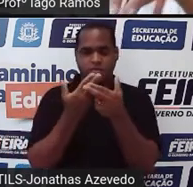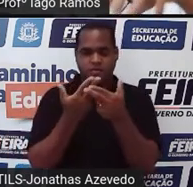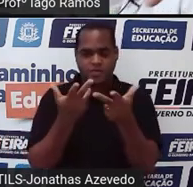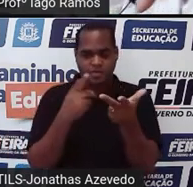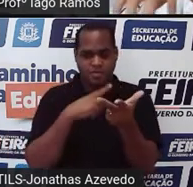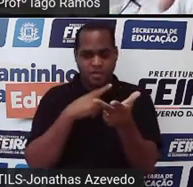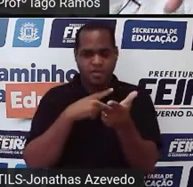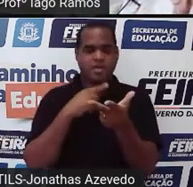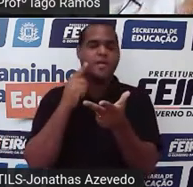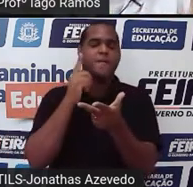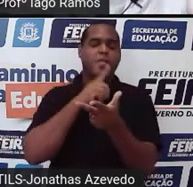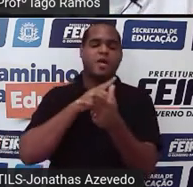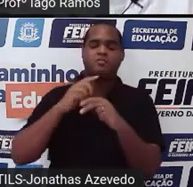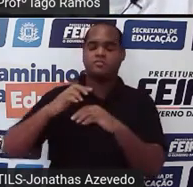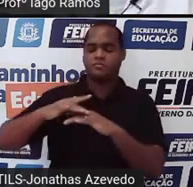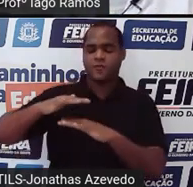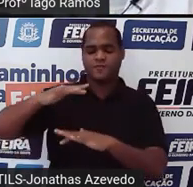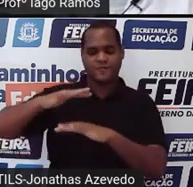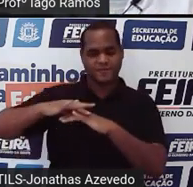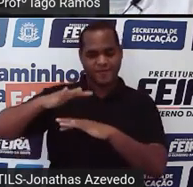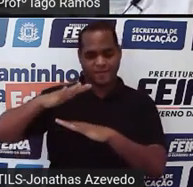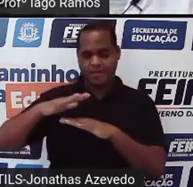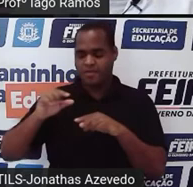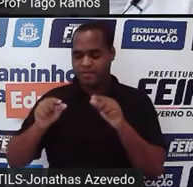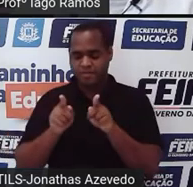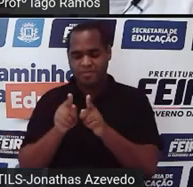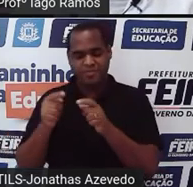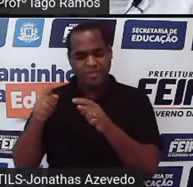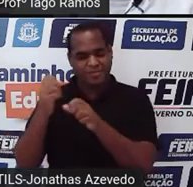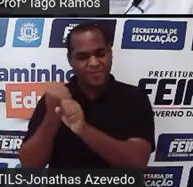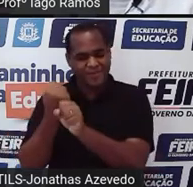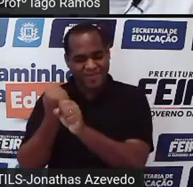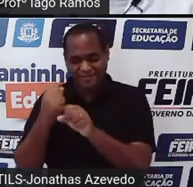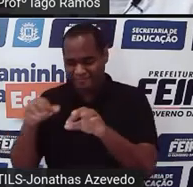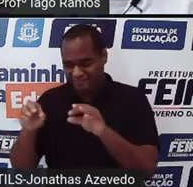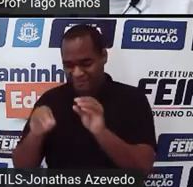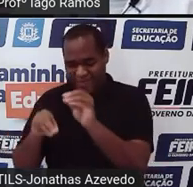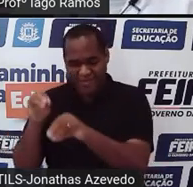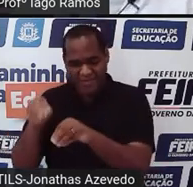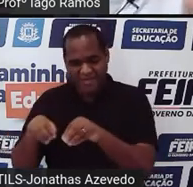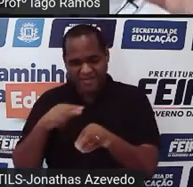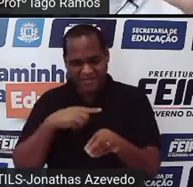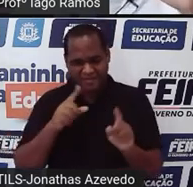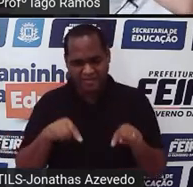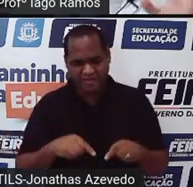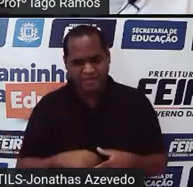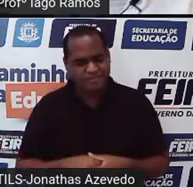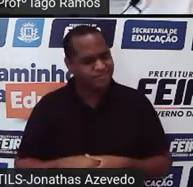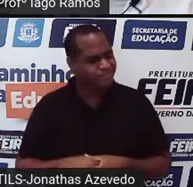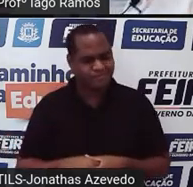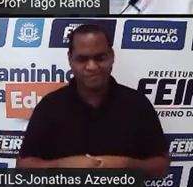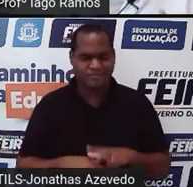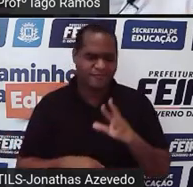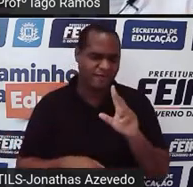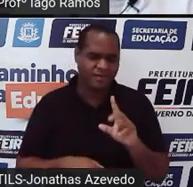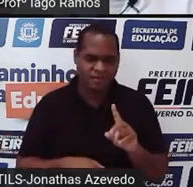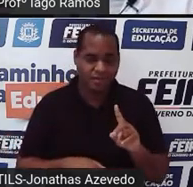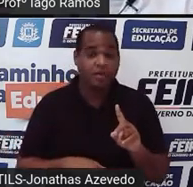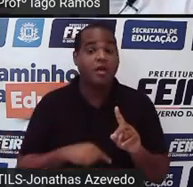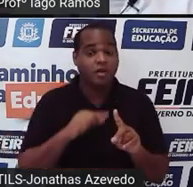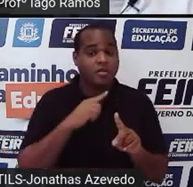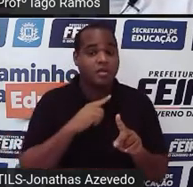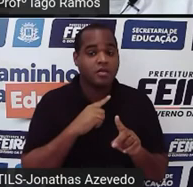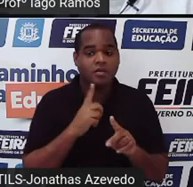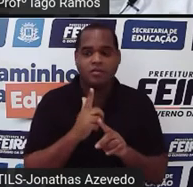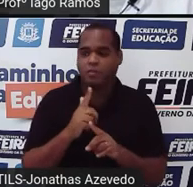tar preenchendo dentro da caixa de sapato e não não é Existe uma